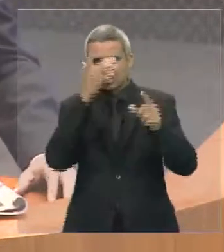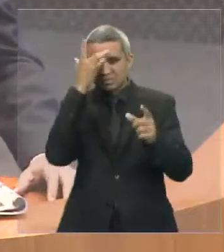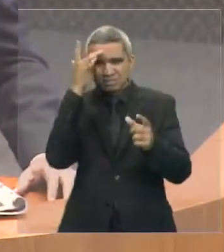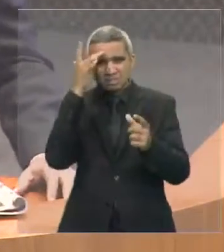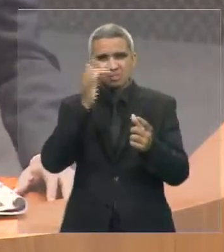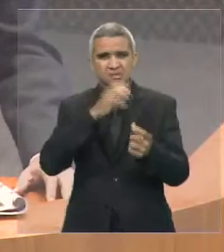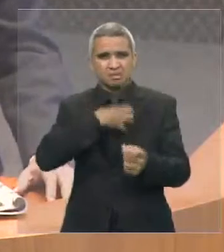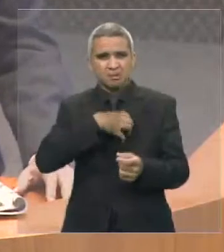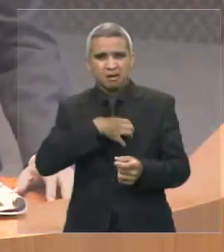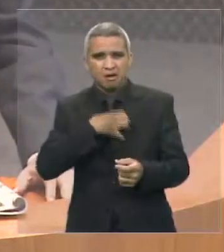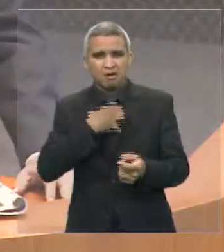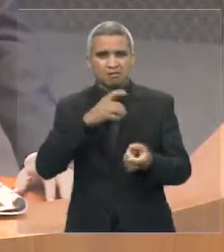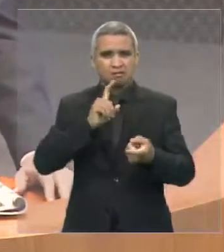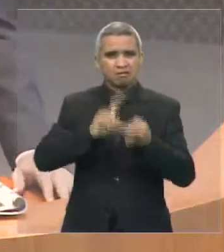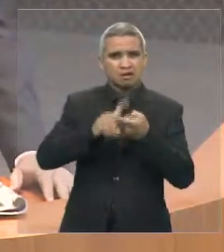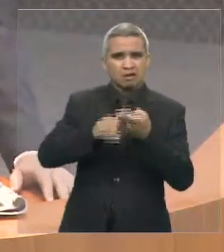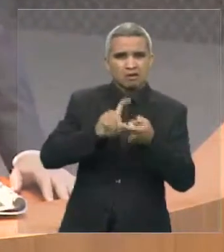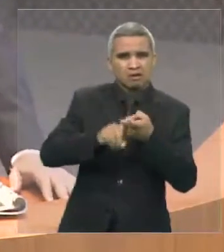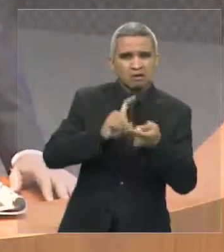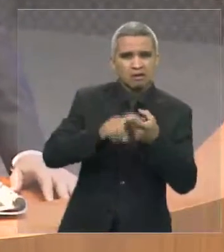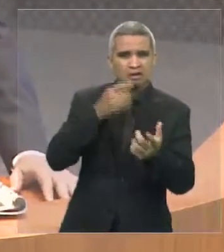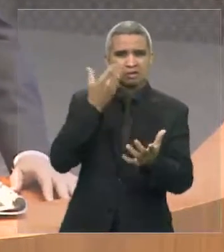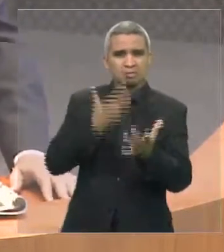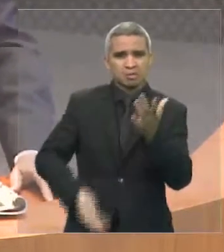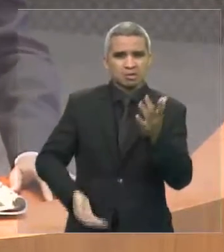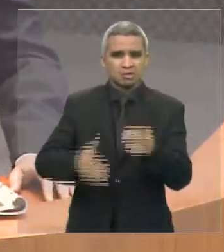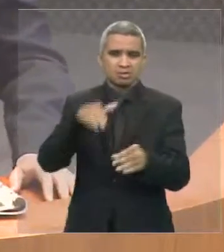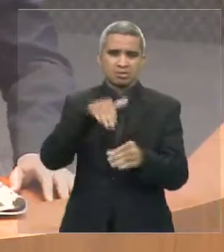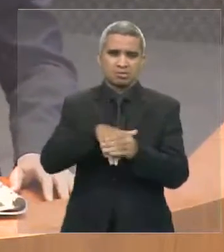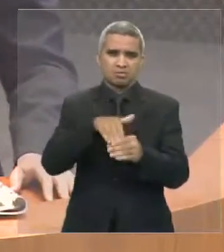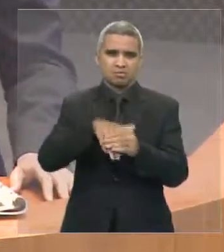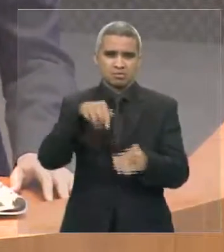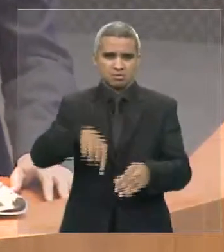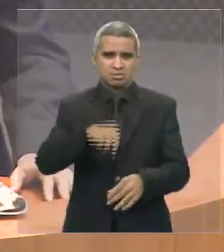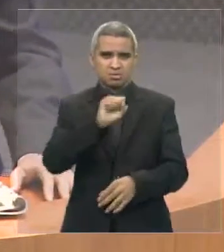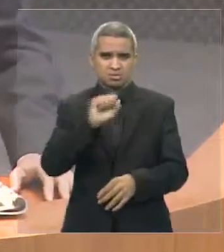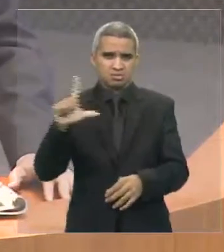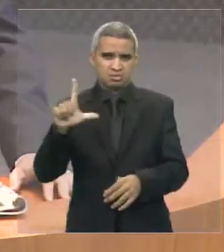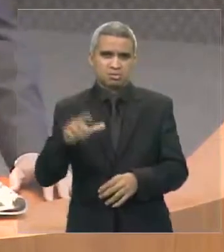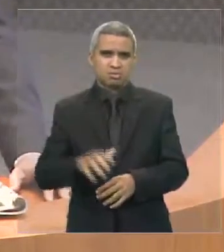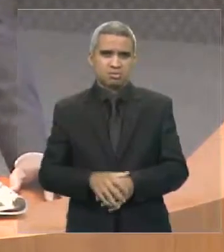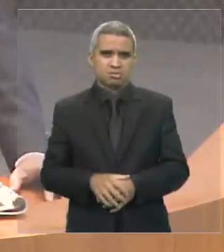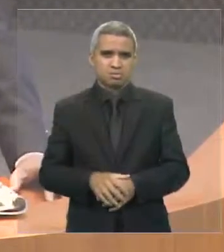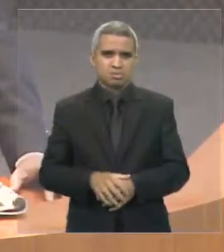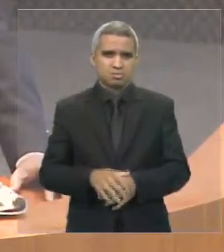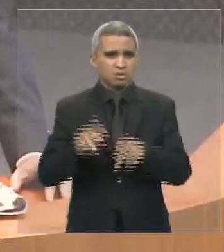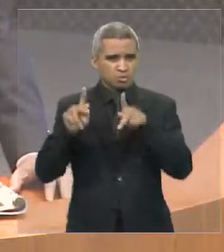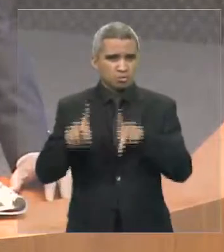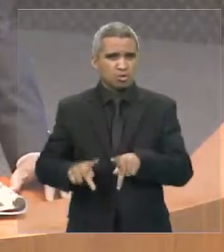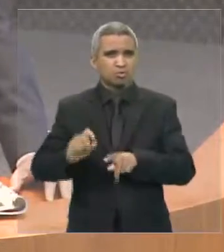uma eleição, perdeu de maneira massacradora,